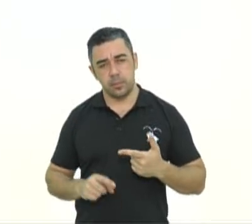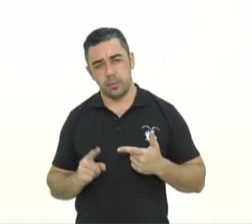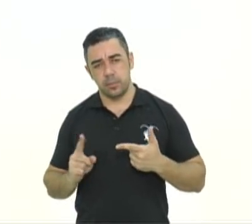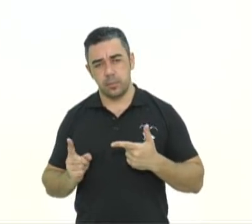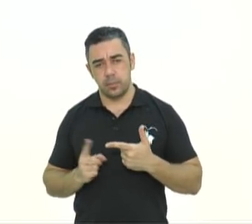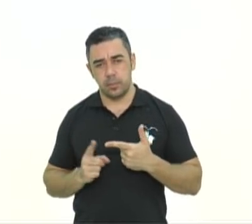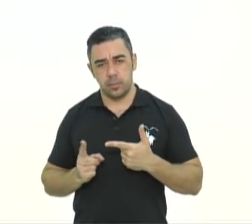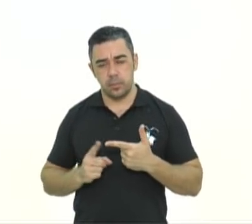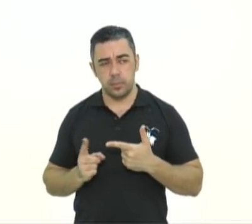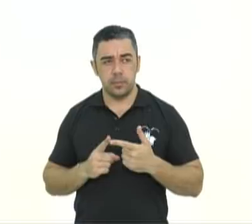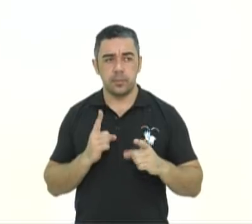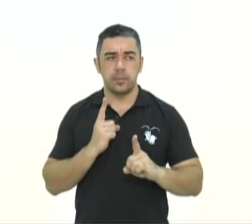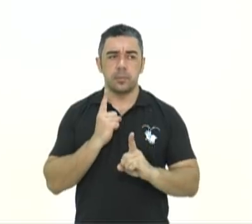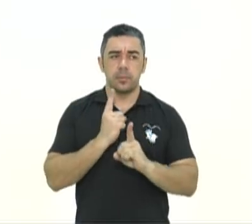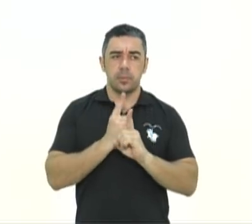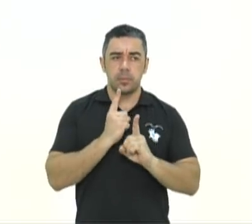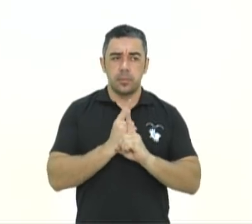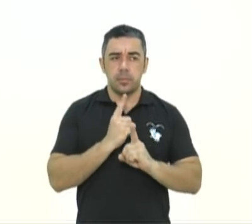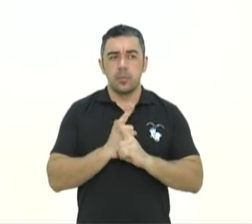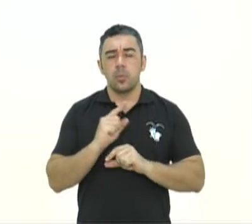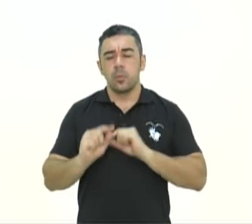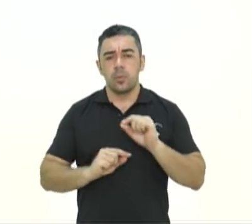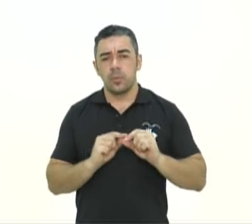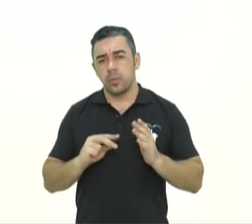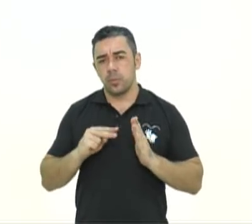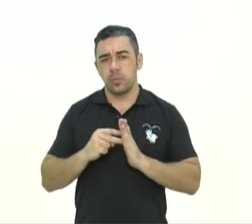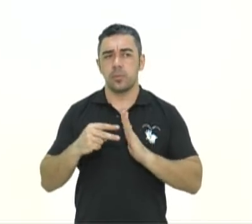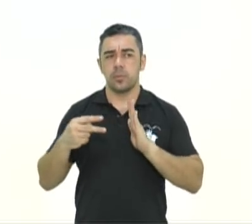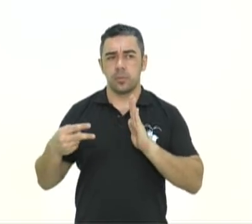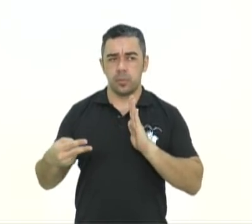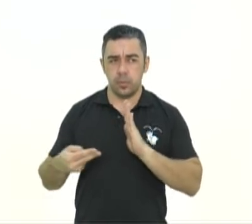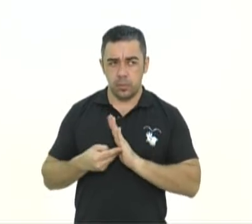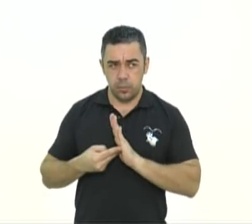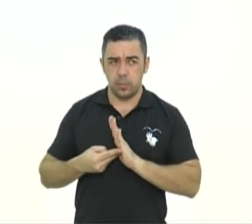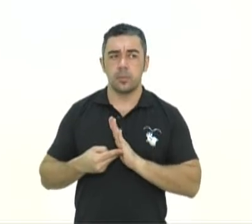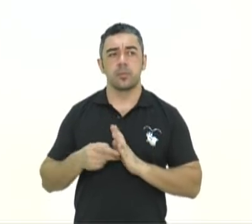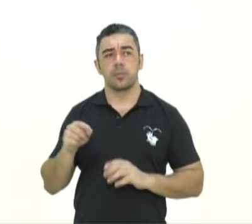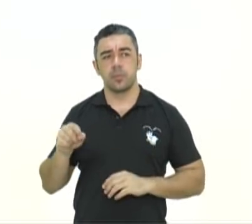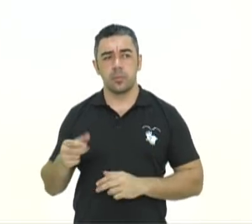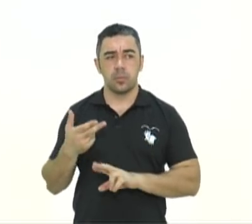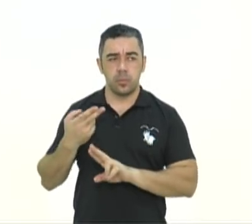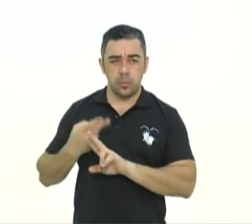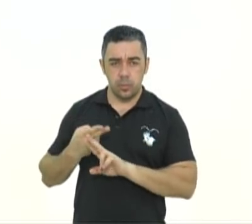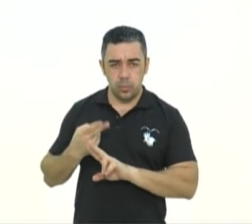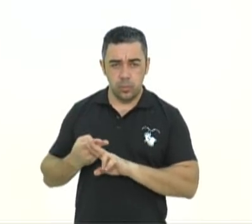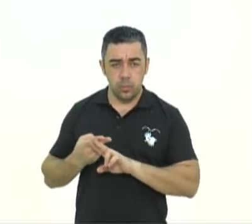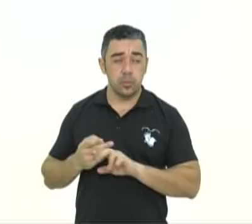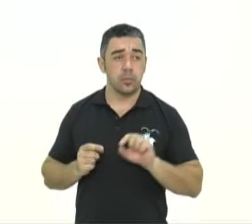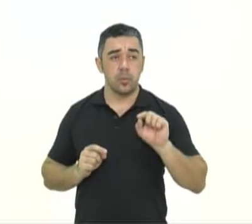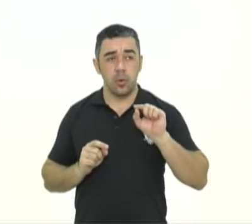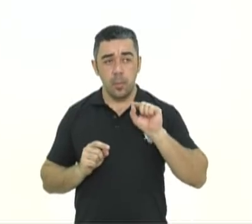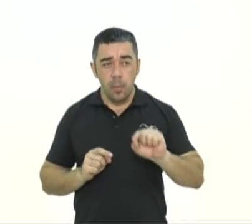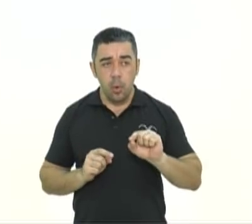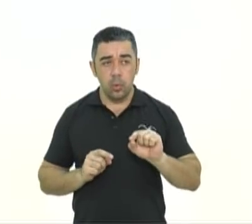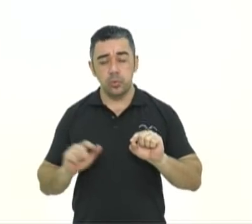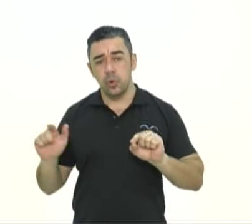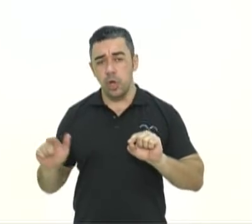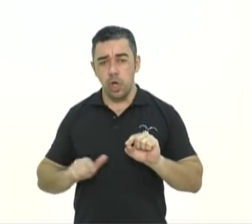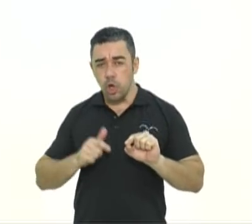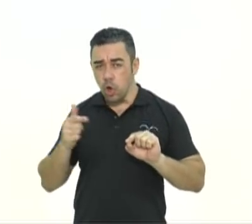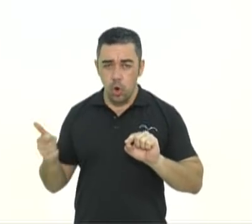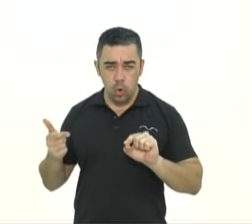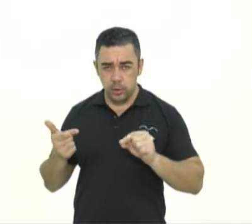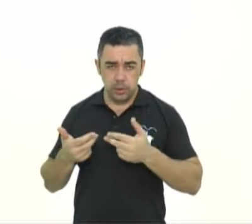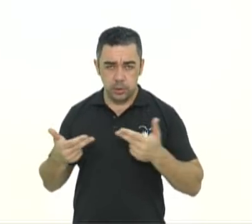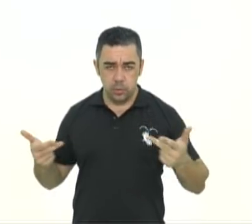Vamos identificar o efeito de sentido decorrente do uso do quê? Da pontuação e também